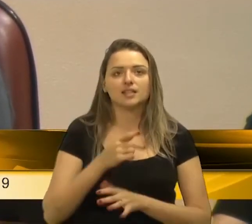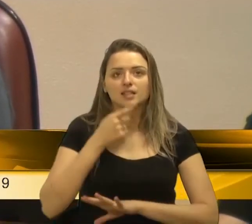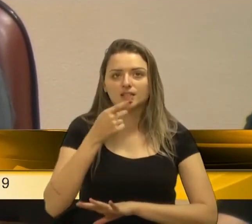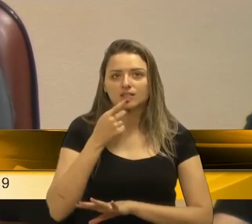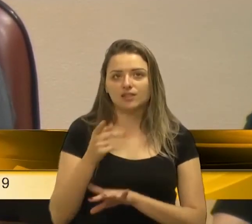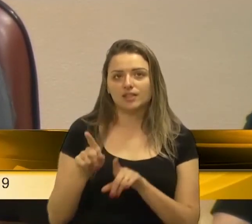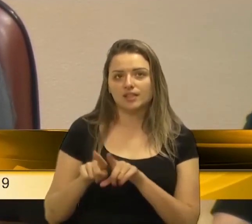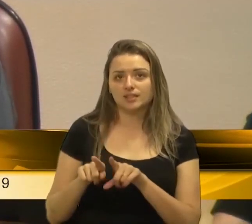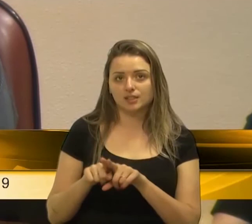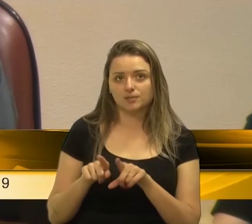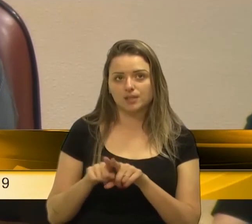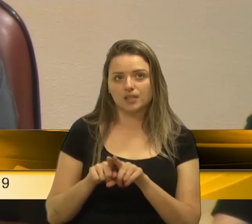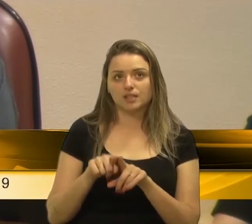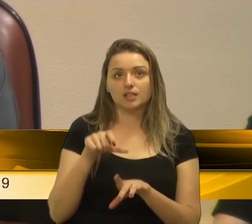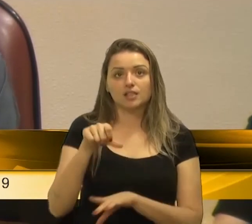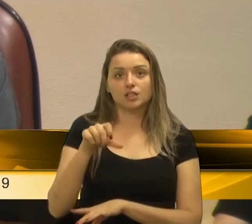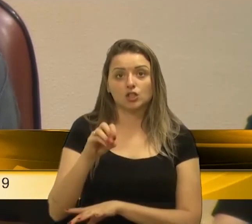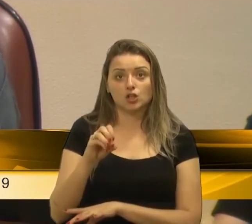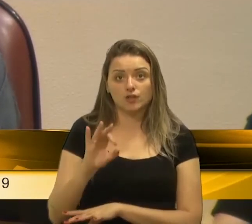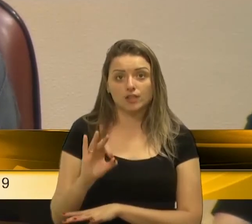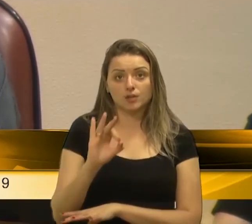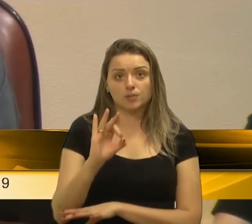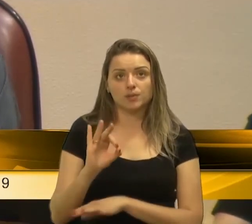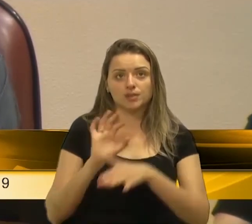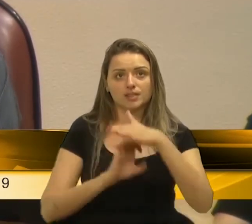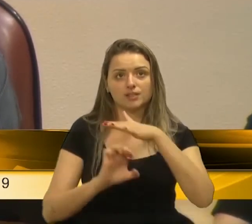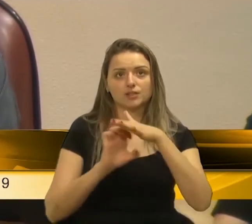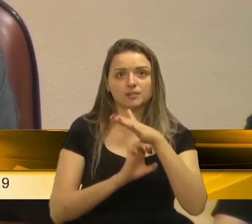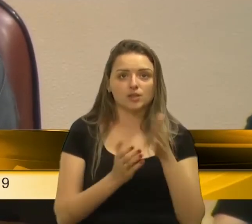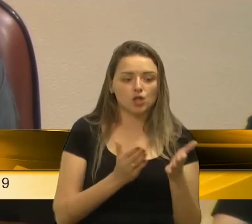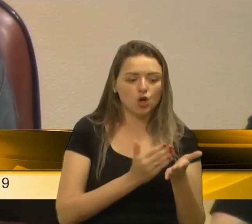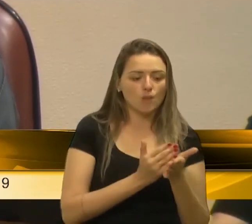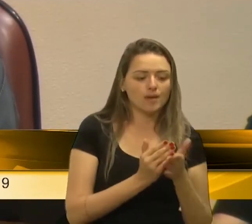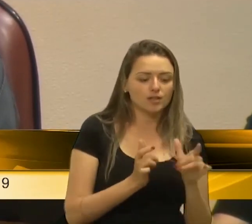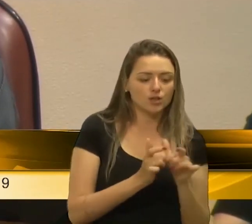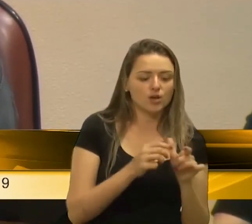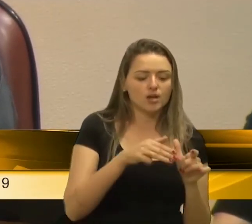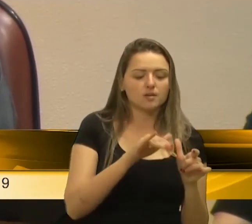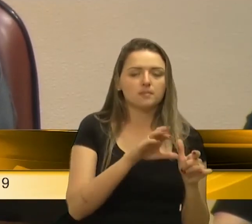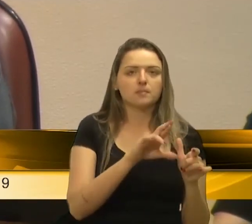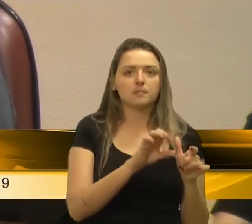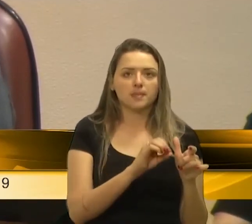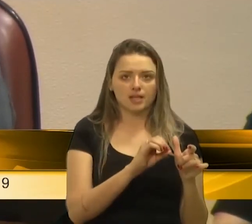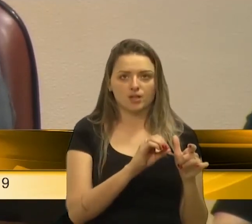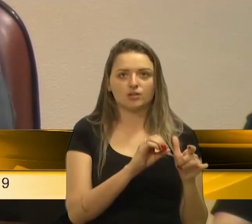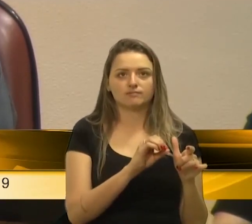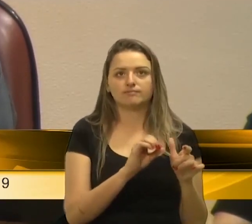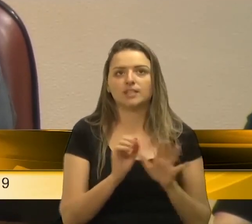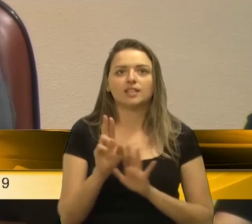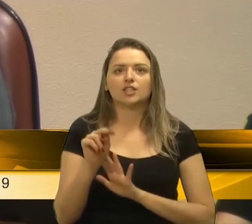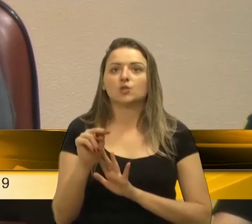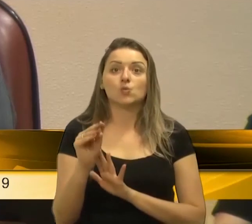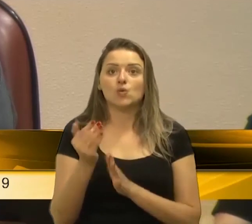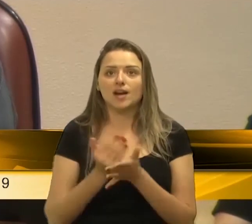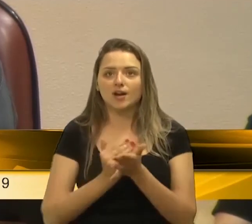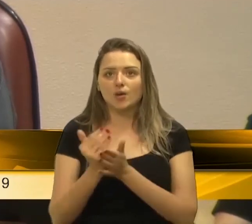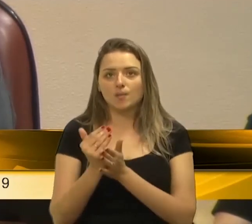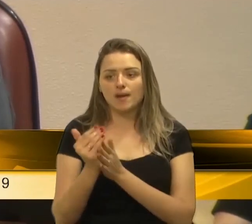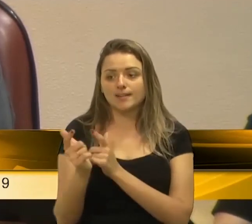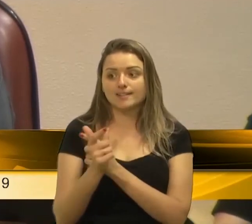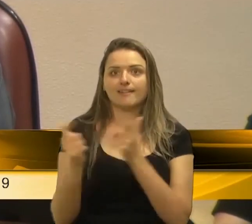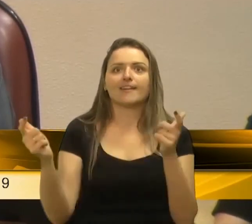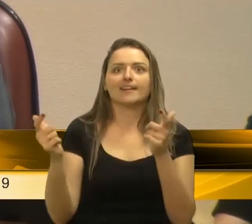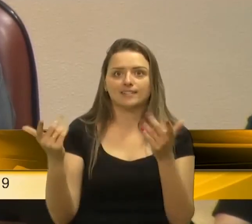que 90% das empresas começaram micro e pequenas. Raríssimas foram as empresas que começaram de grande